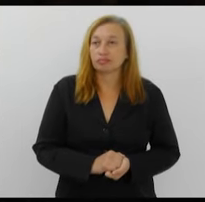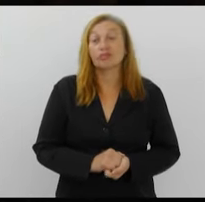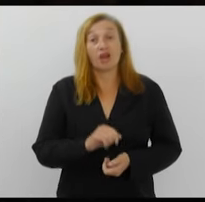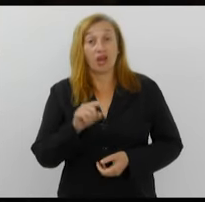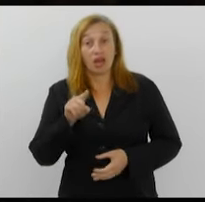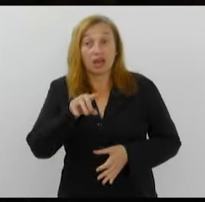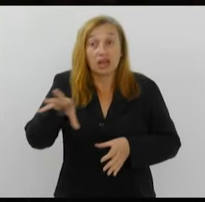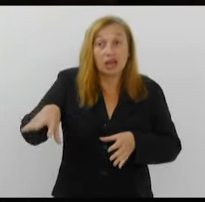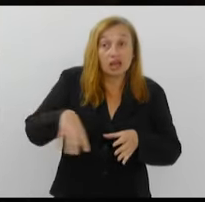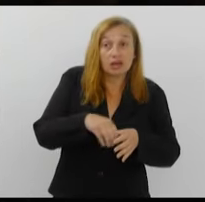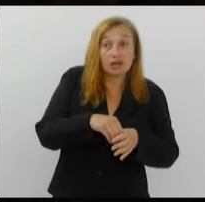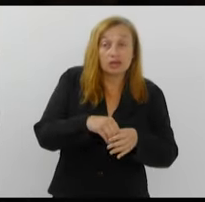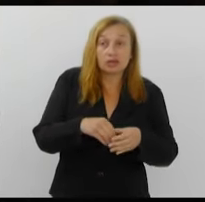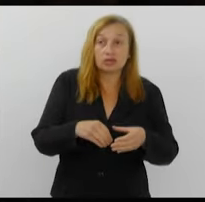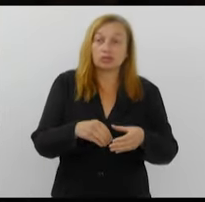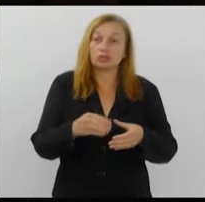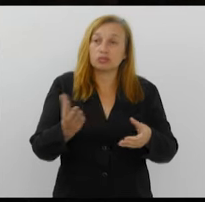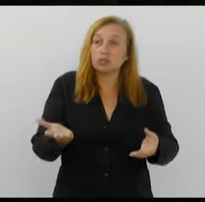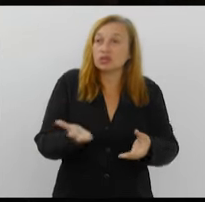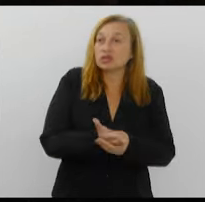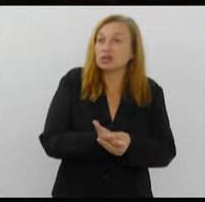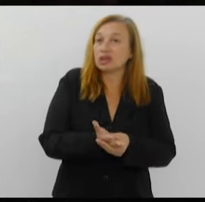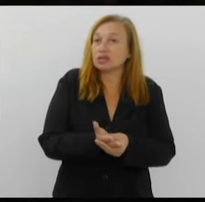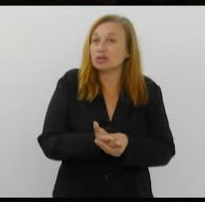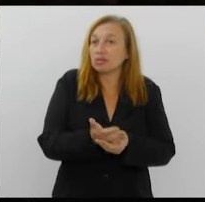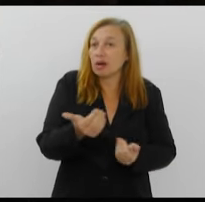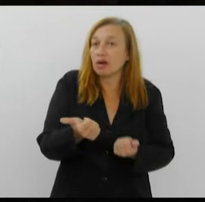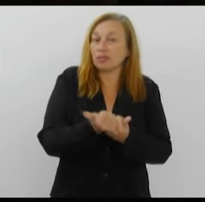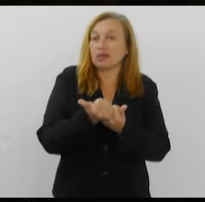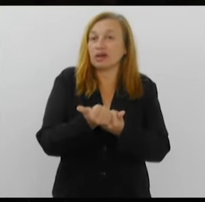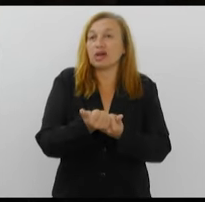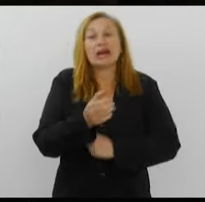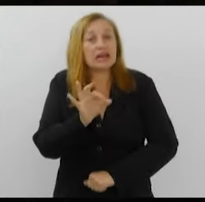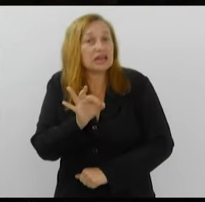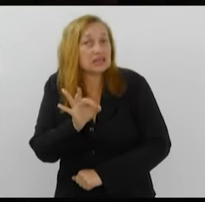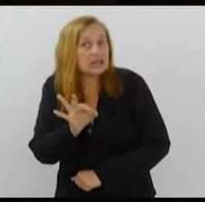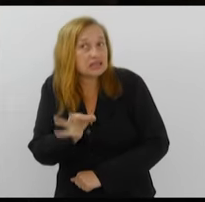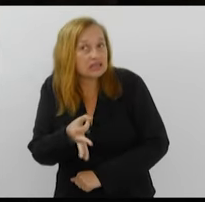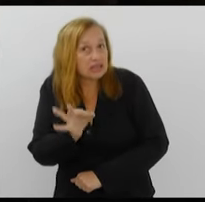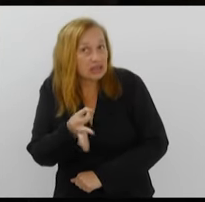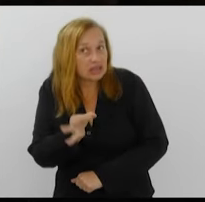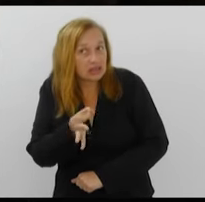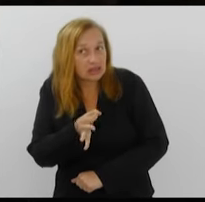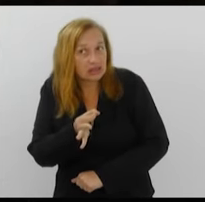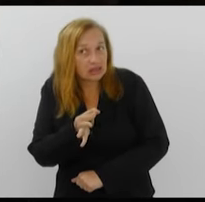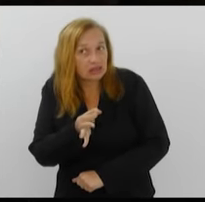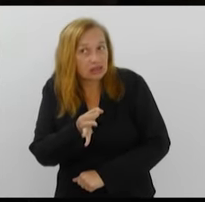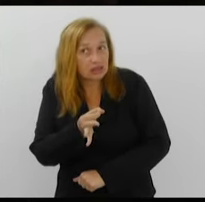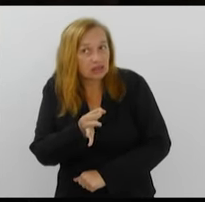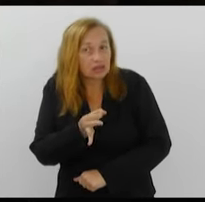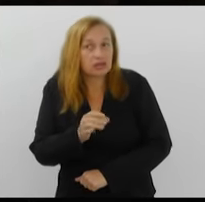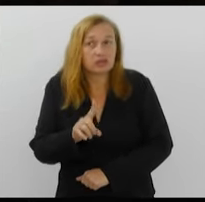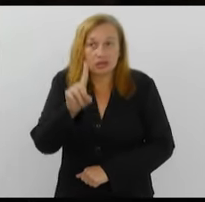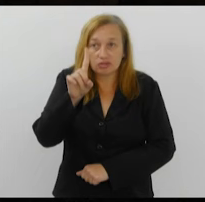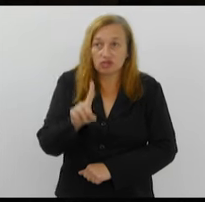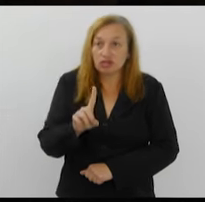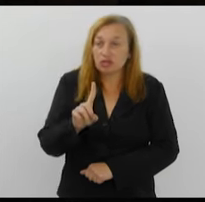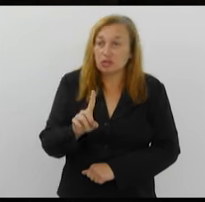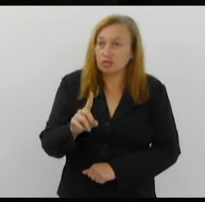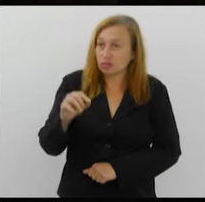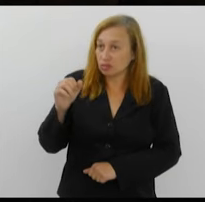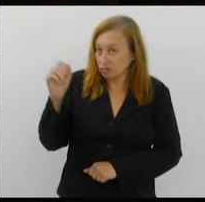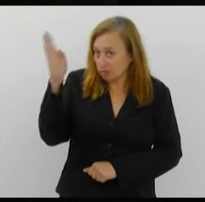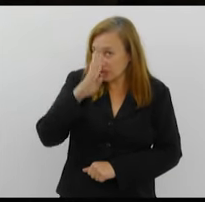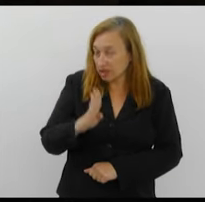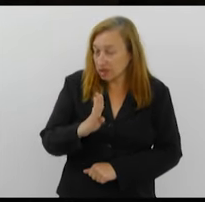processo para colaborar, é óbvio que ela é garantida e recepcionada pelo direito brasileiro.